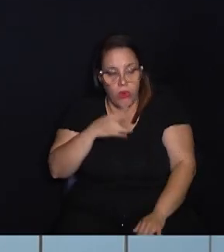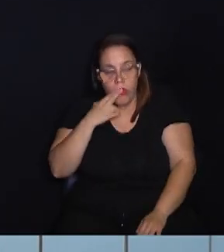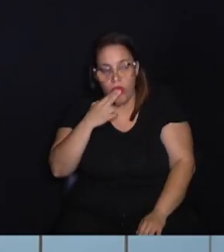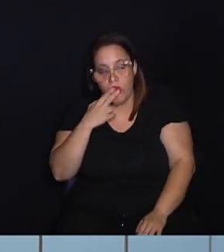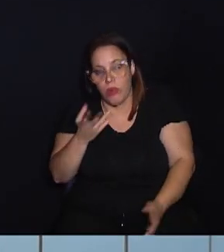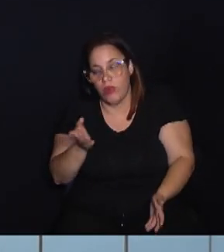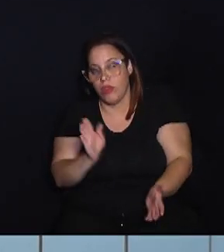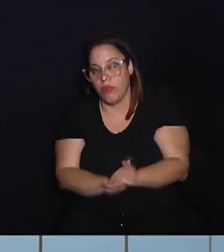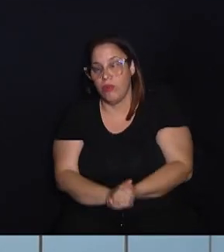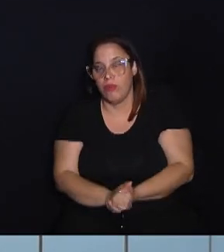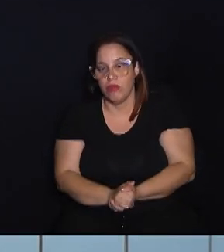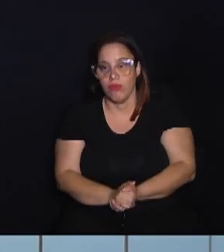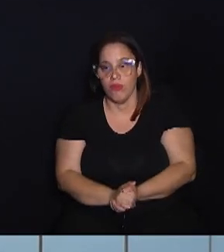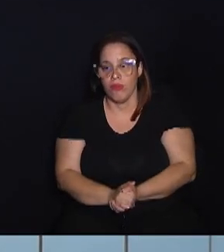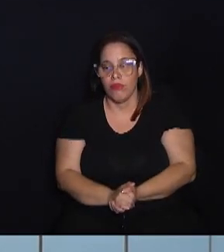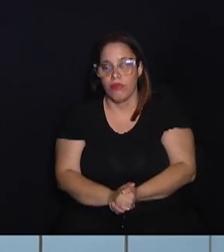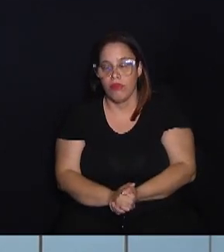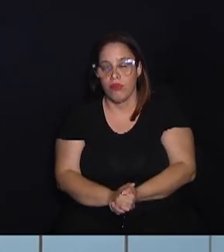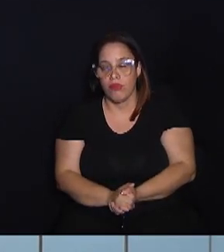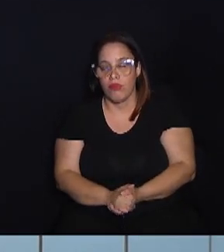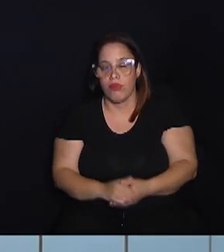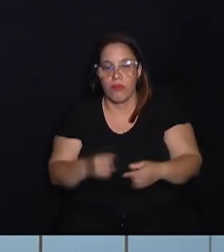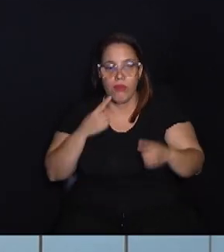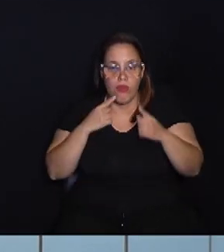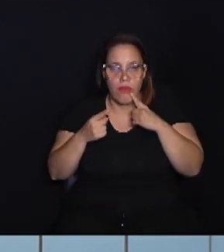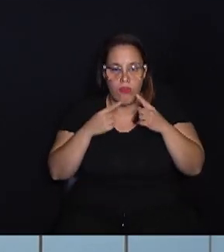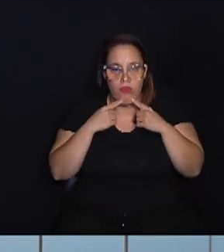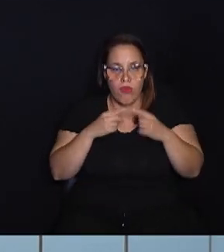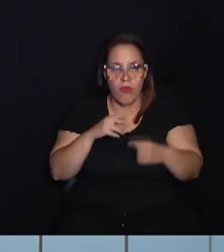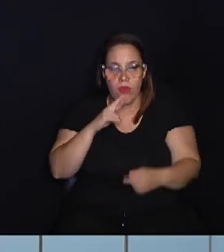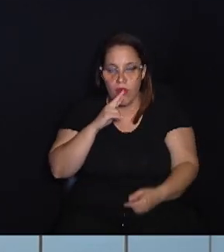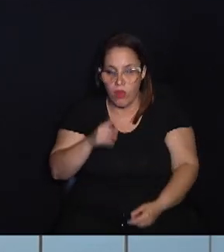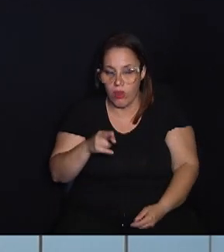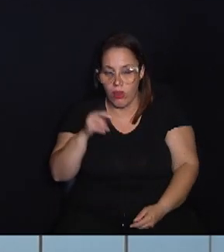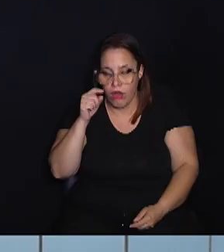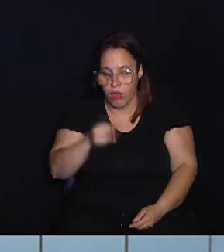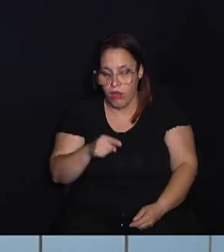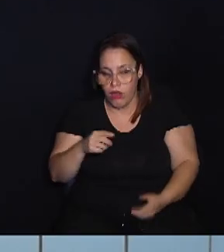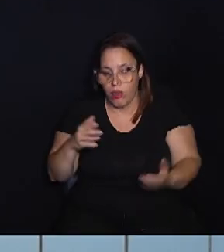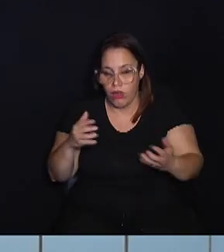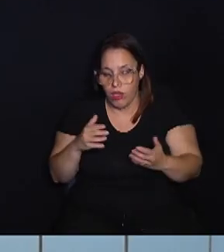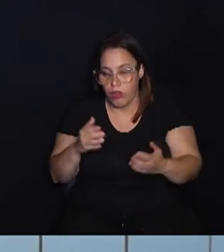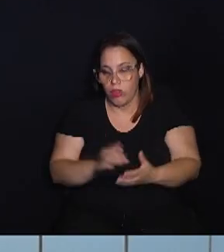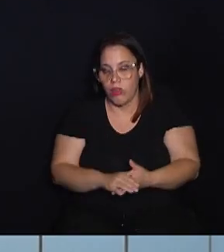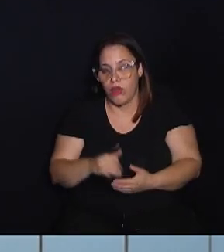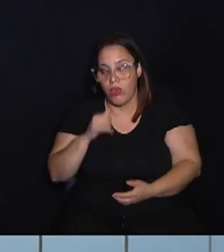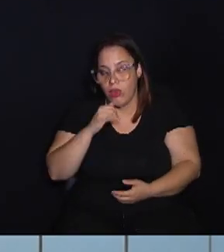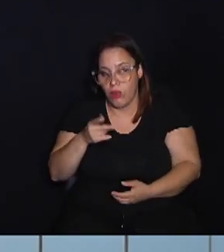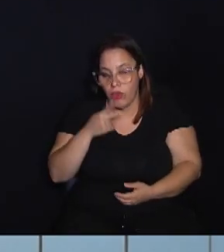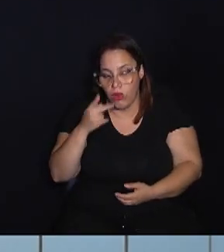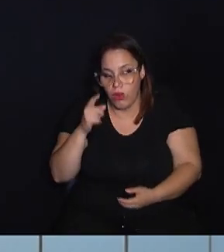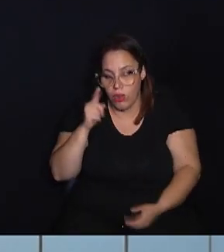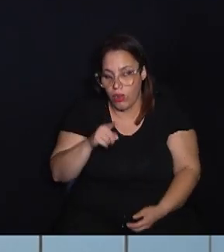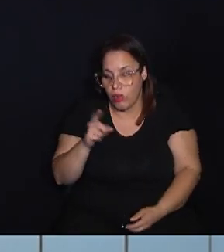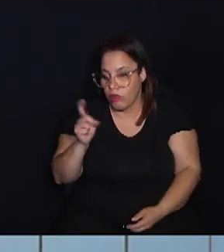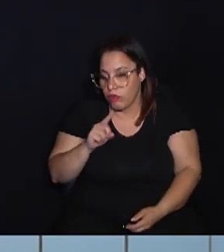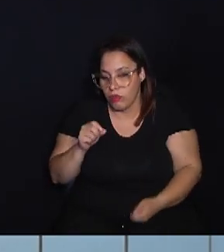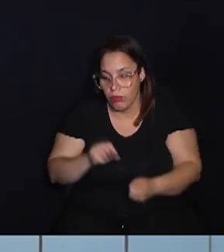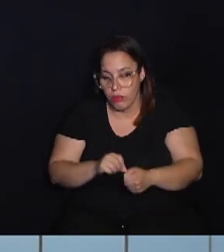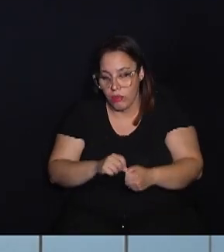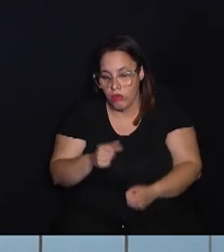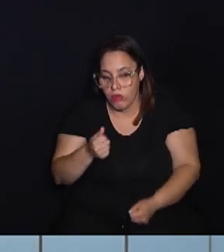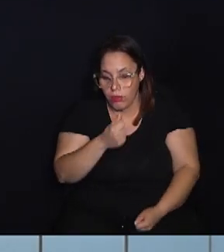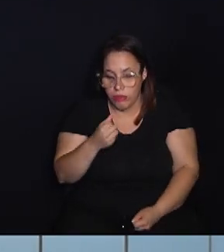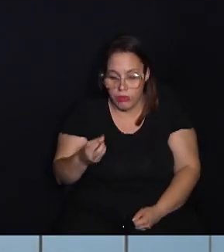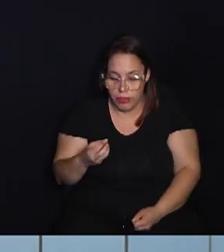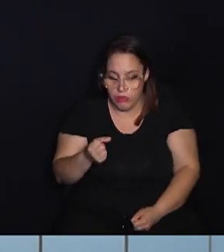Né? E aí o diálogo pode responder e resolver isso. Porque você pode falar para o teu filho, enquanto você não fizer 18 anos, você